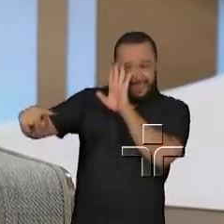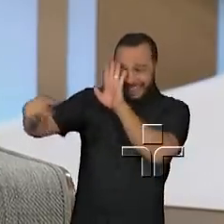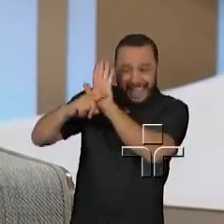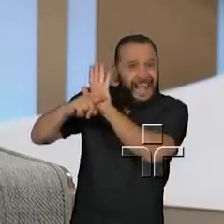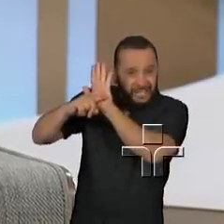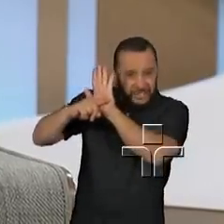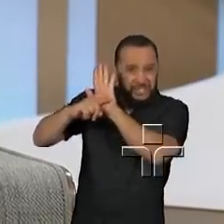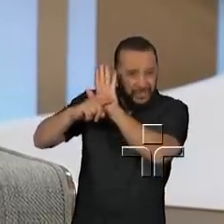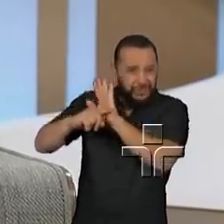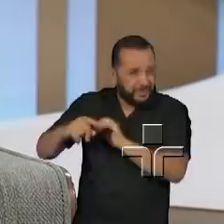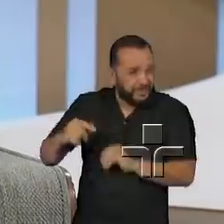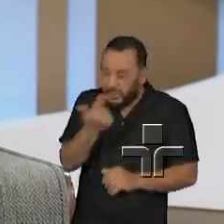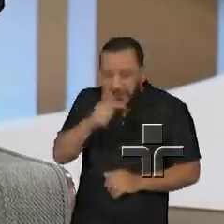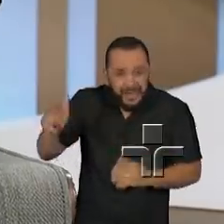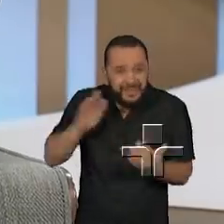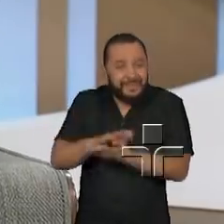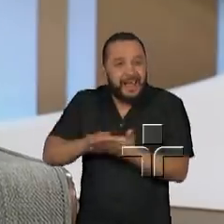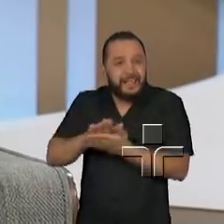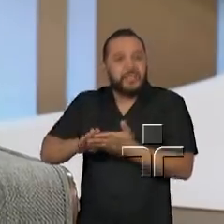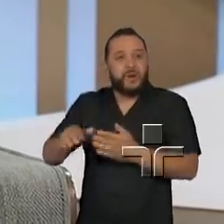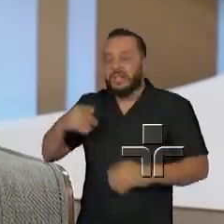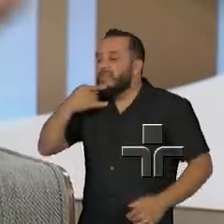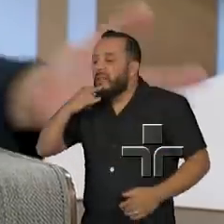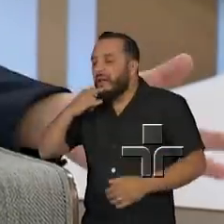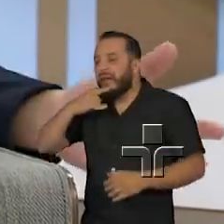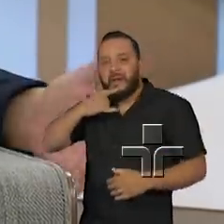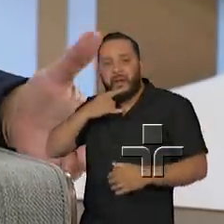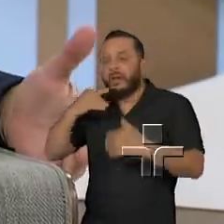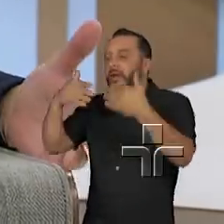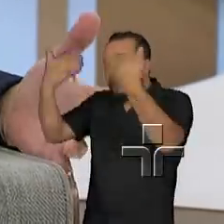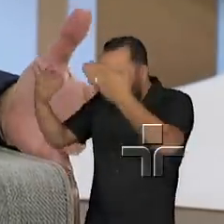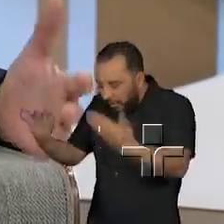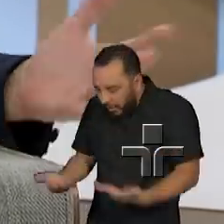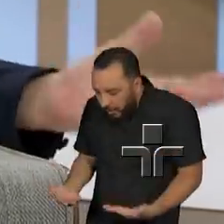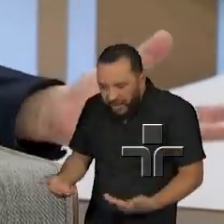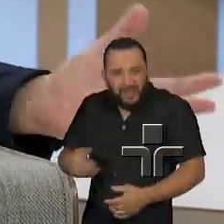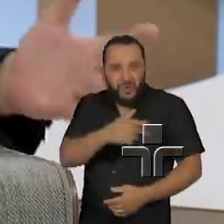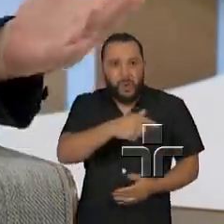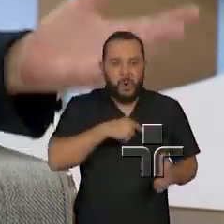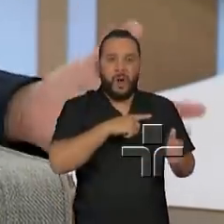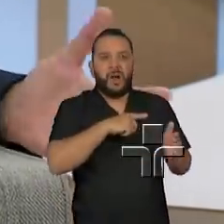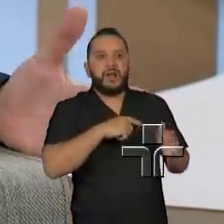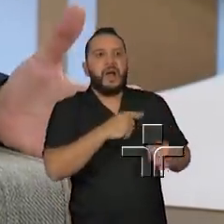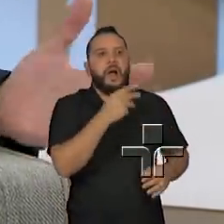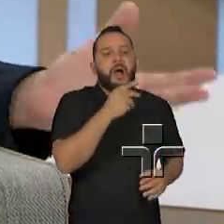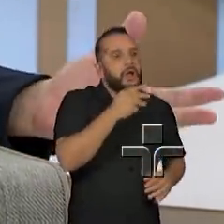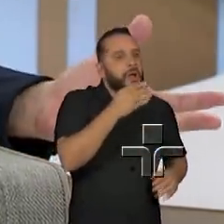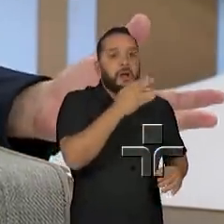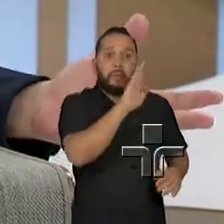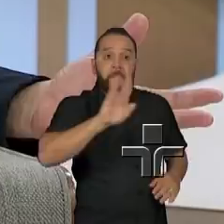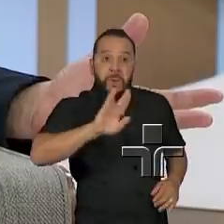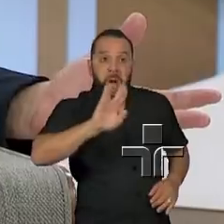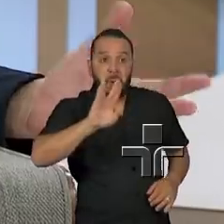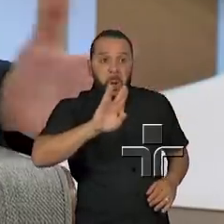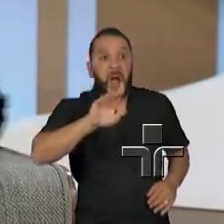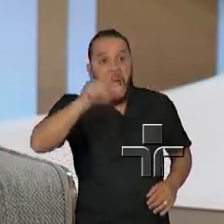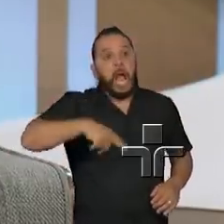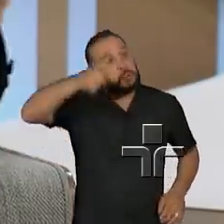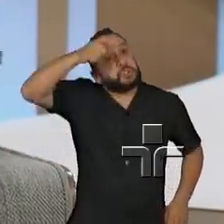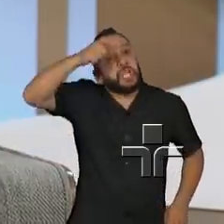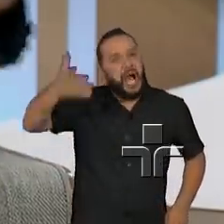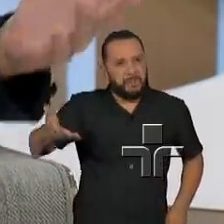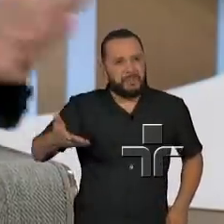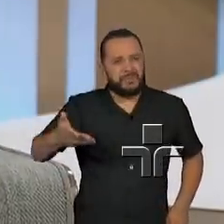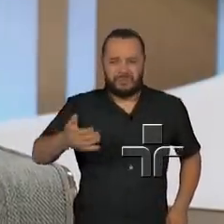bebe álcool. Então a gente glorifica o álcool. E ao mesmo tempo trata a maconha como se fosse uma erva do diabo, quando na verdade ela é um remédio incrível. E